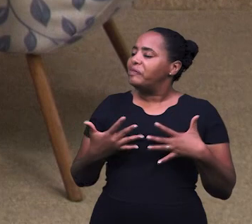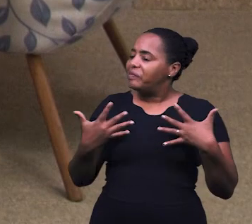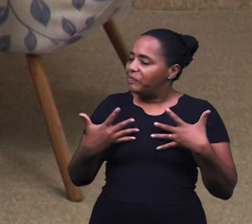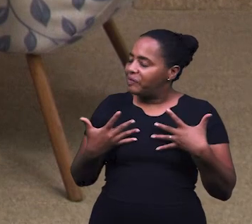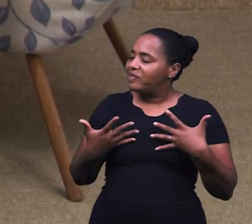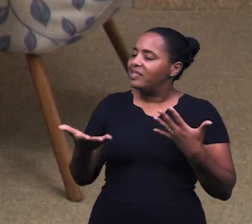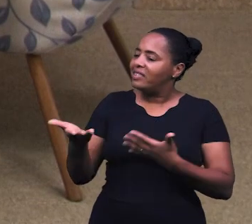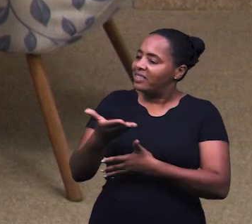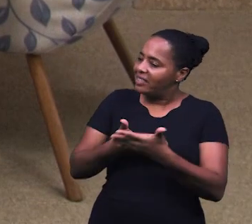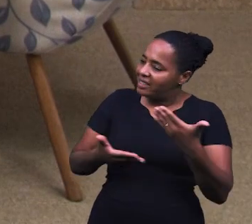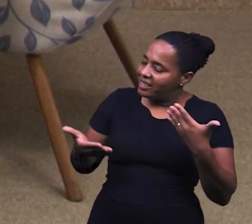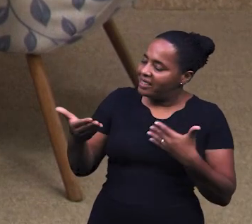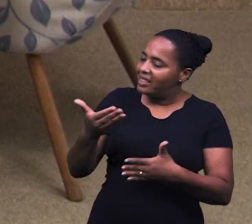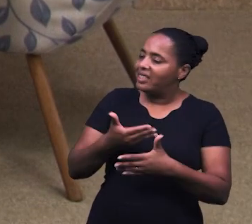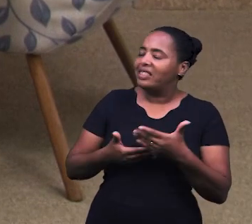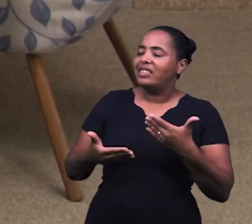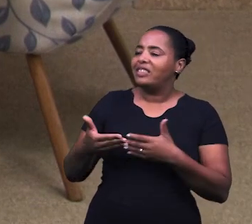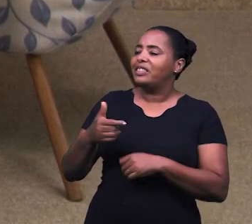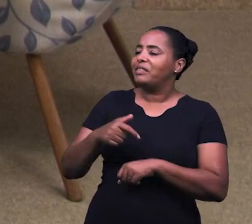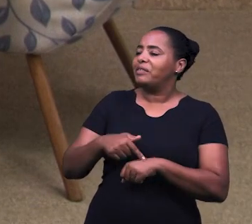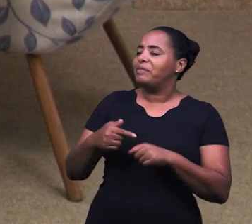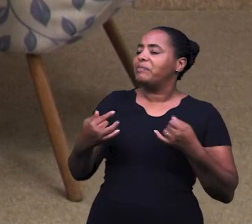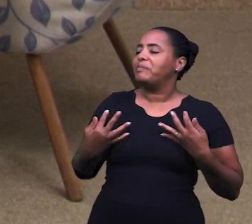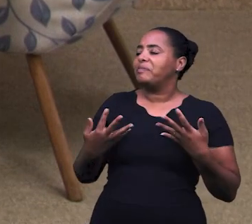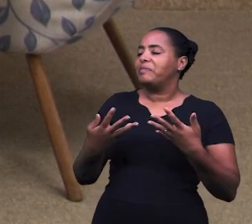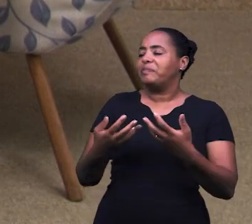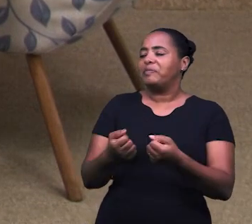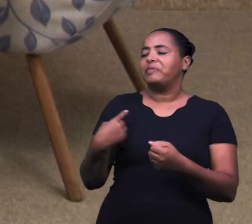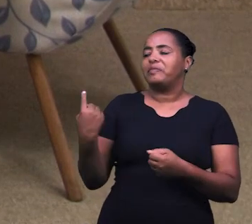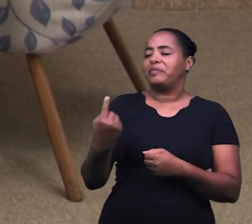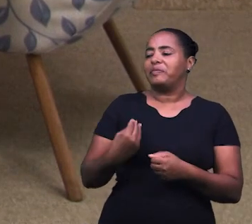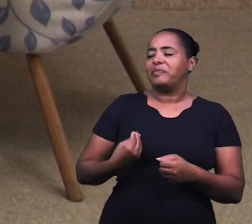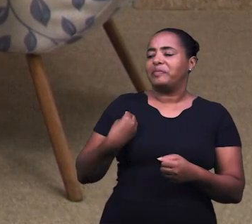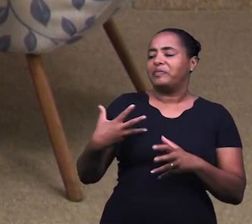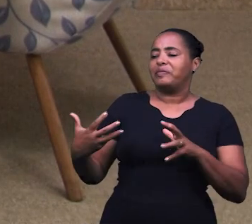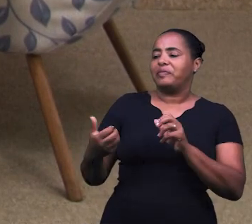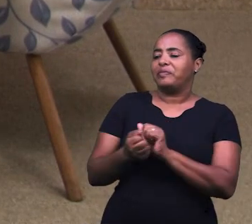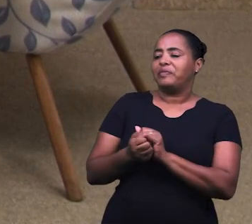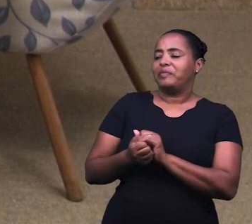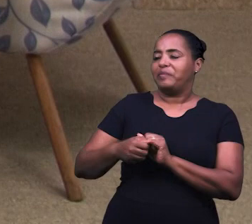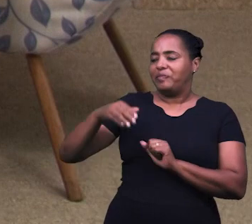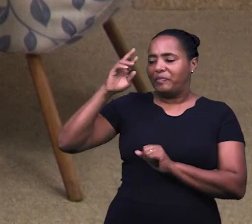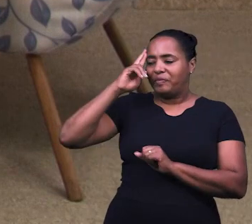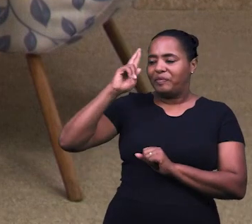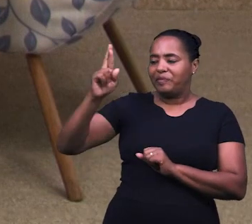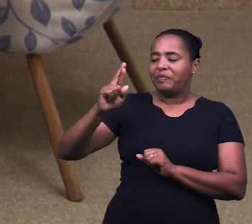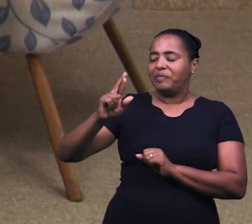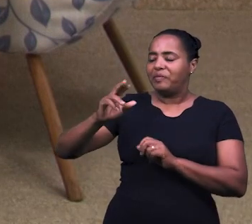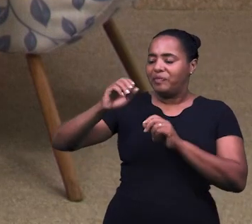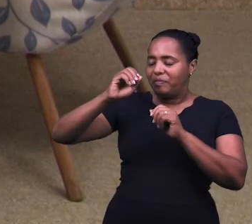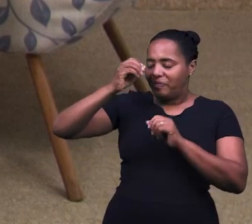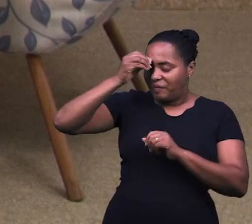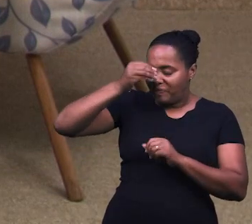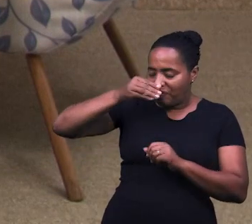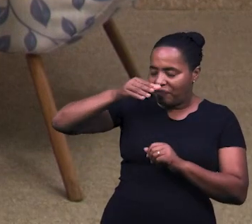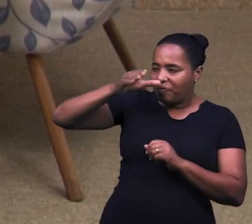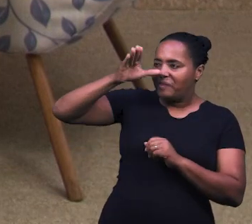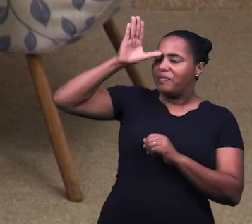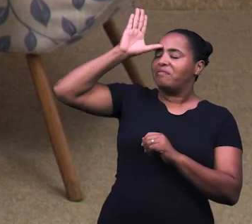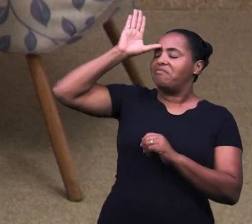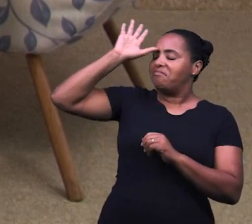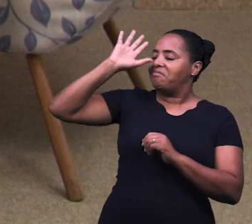alegria muito grande poder participar desse momento maravilhoso que nós estamos vivendo na obra do Senhor, que é